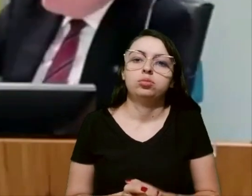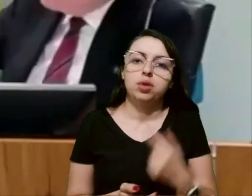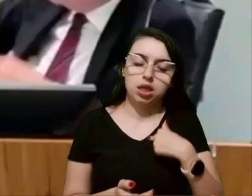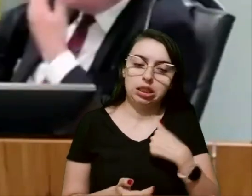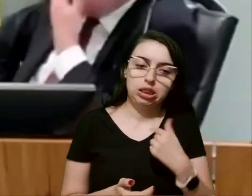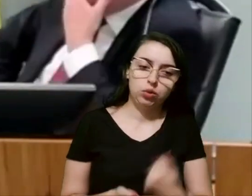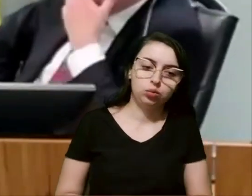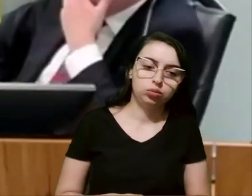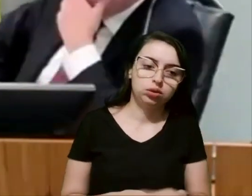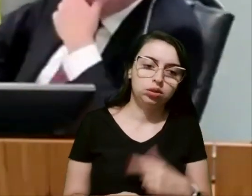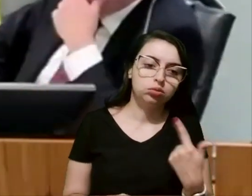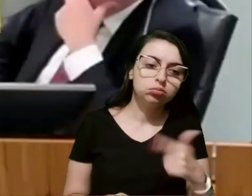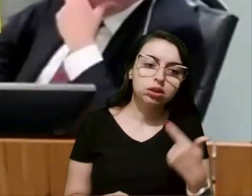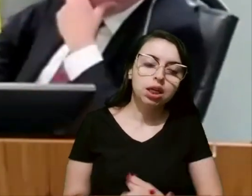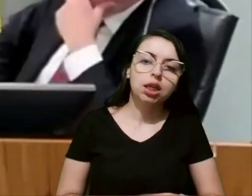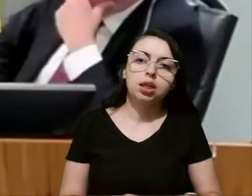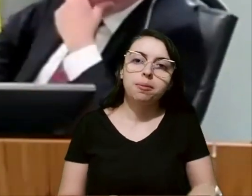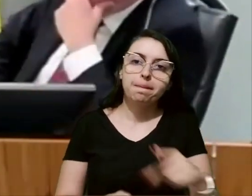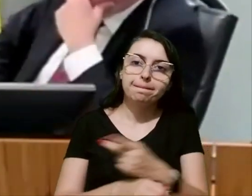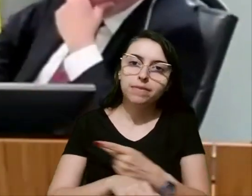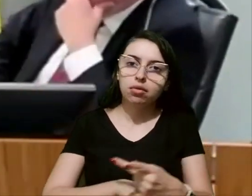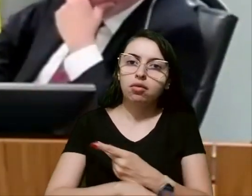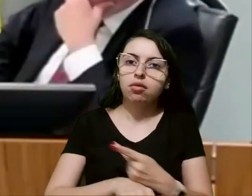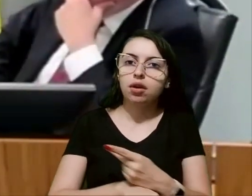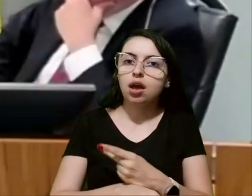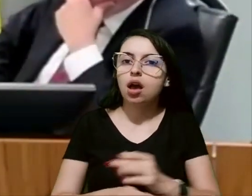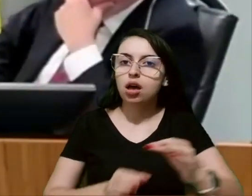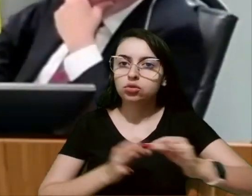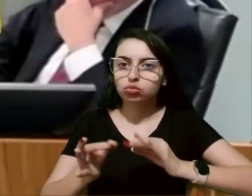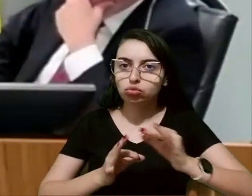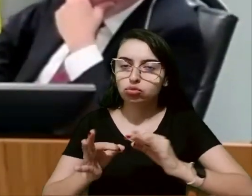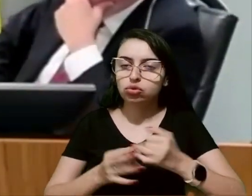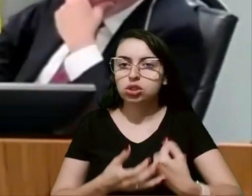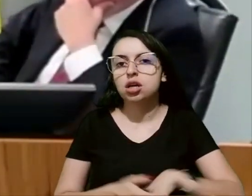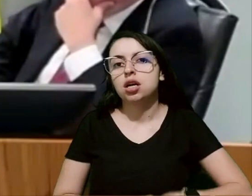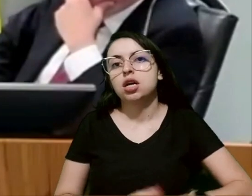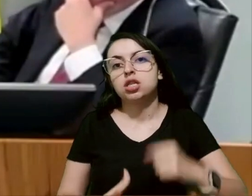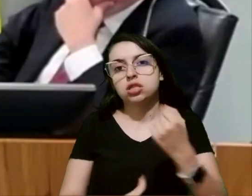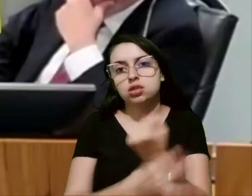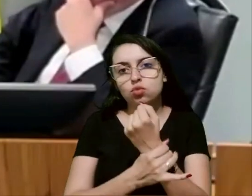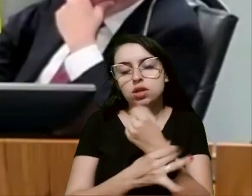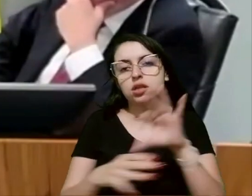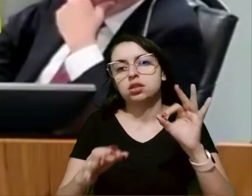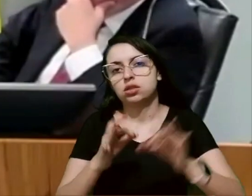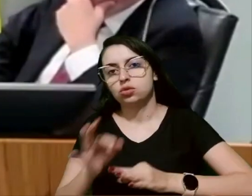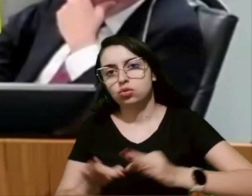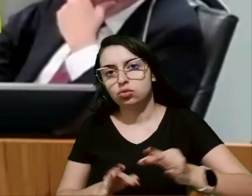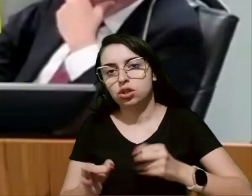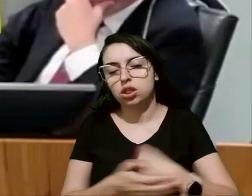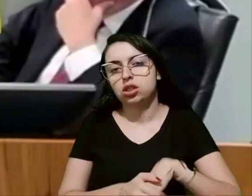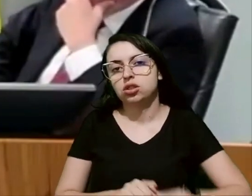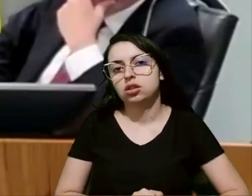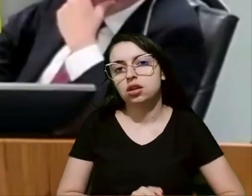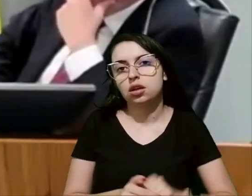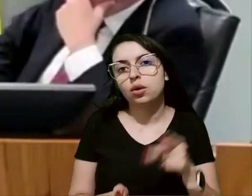que não adianta procurar no judiciário a segurança